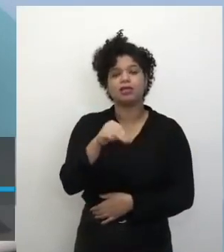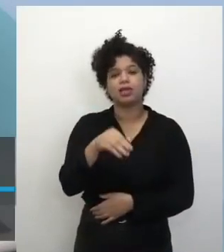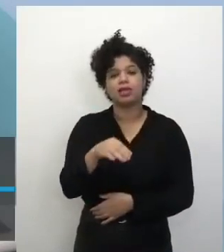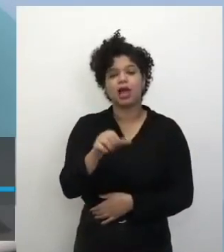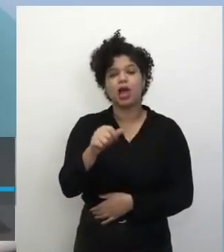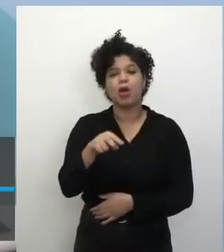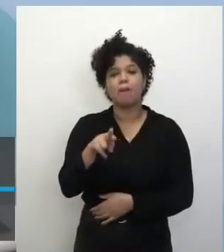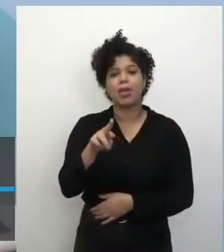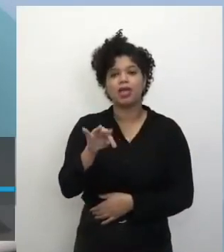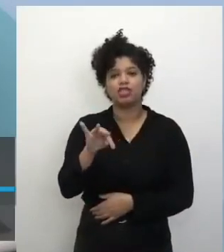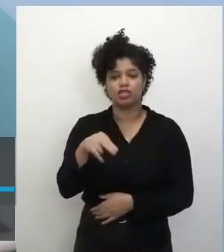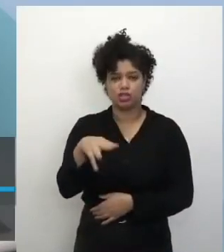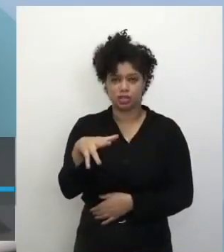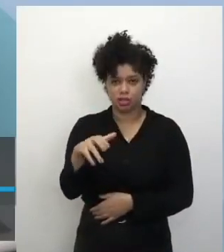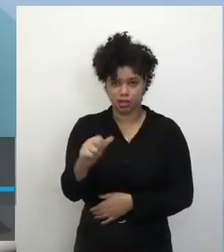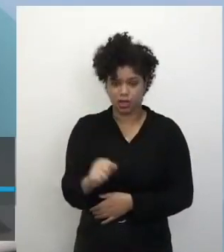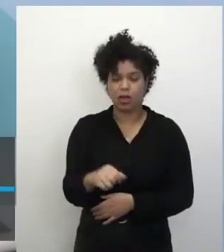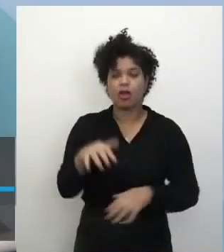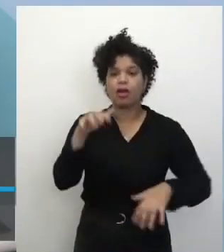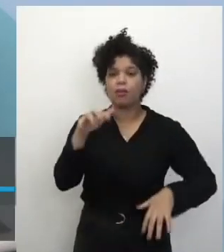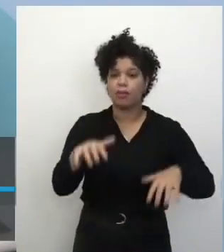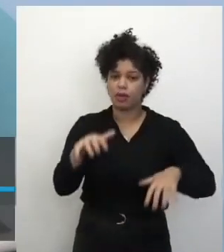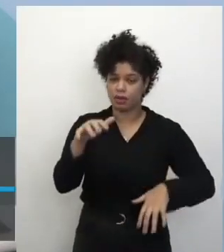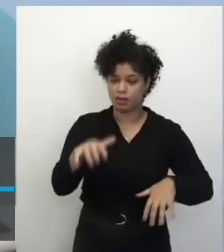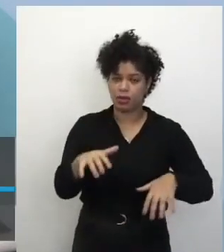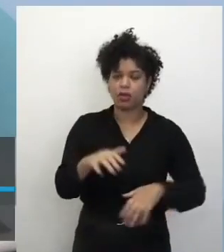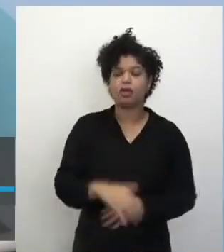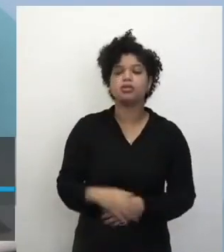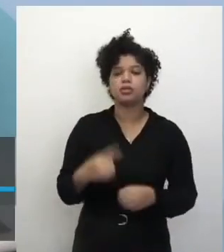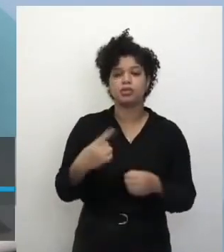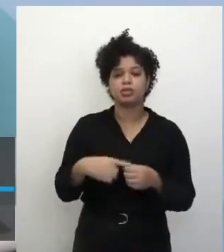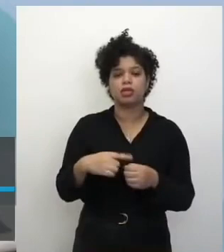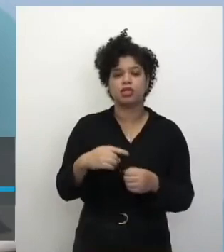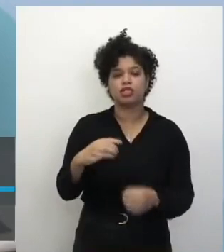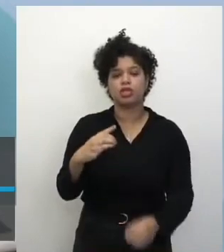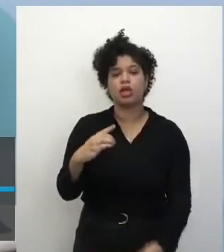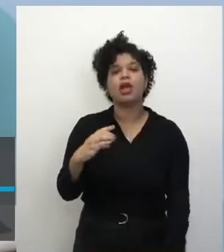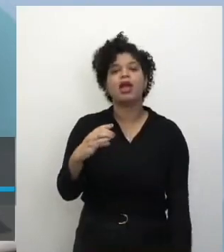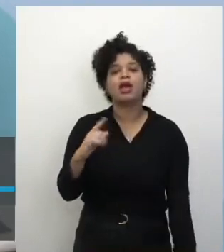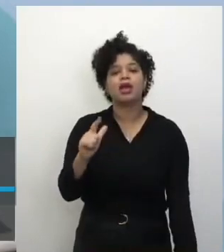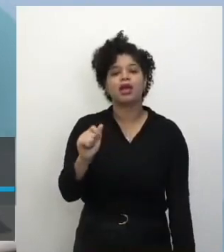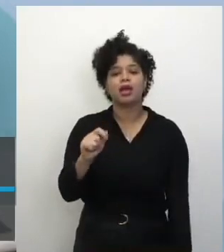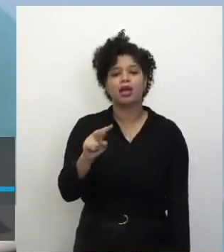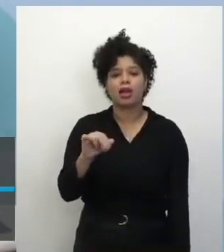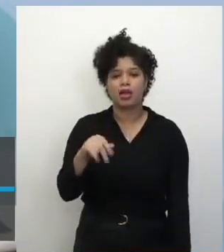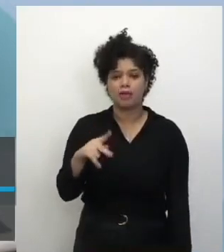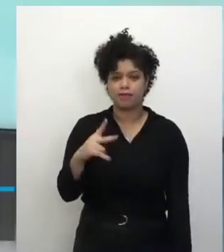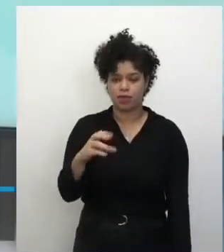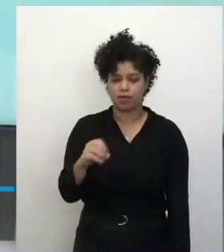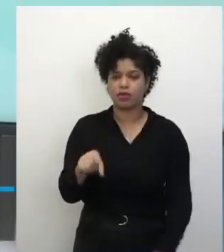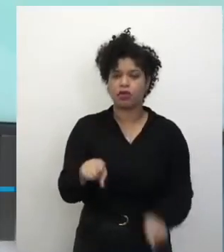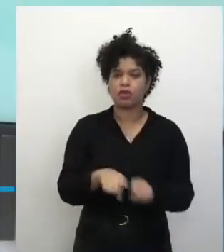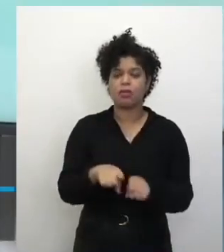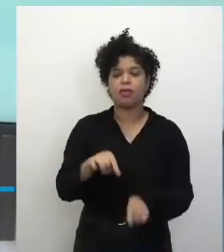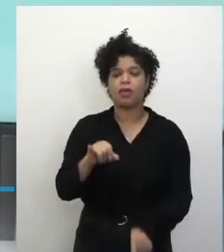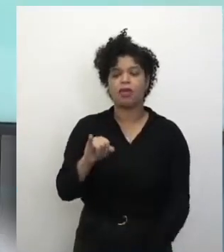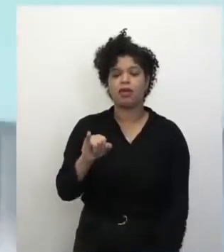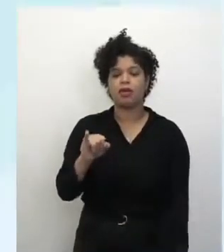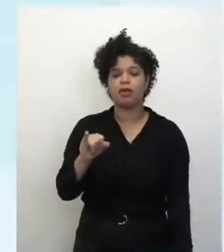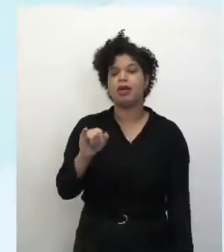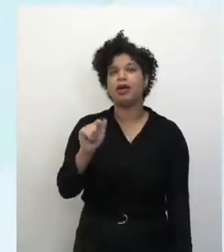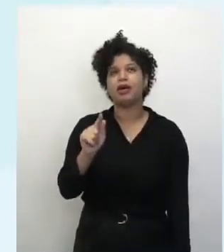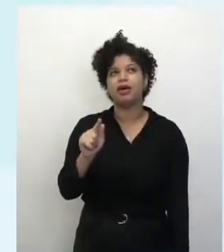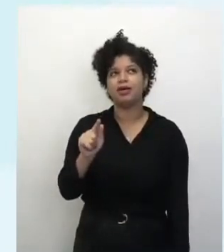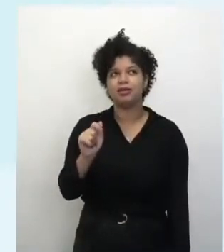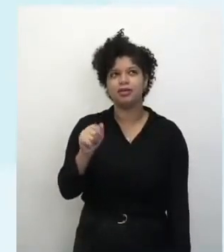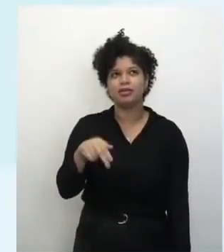Marília, Cravinhos, Rio Claro, Paulo de Faria e de Angatuba. Vamos conferir? Vamos sim, então venham comigo. Ó. Então a